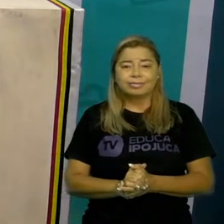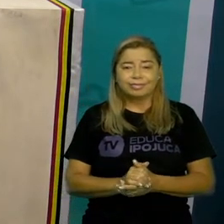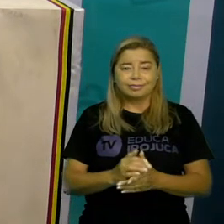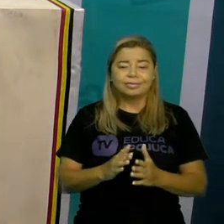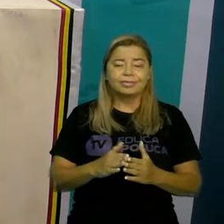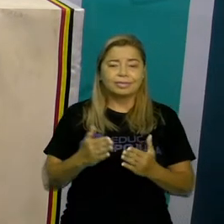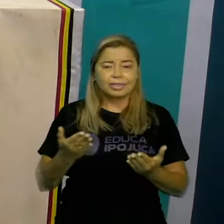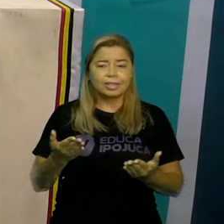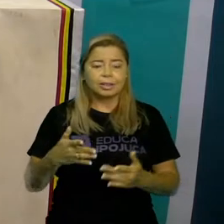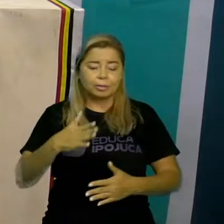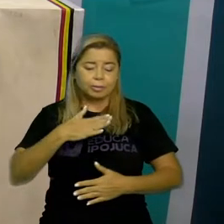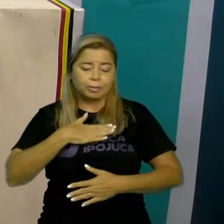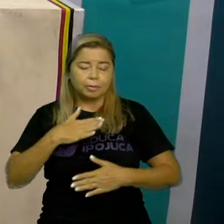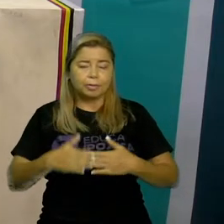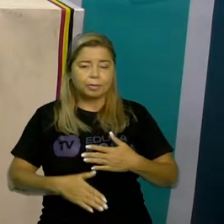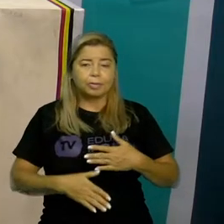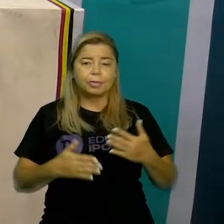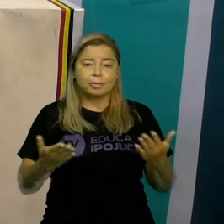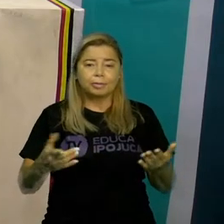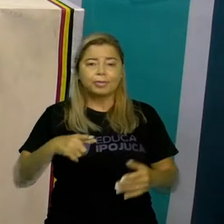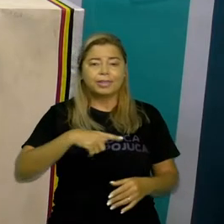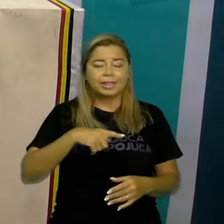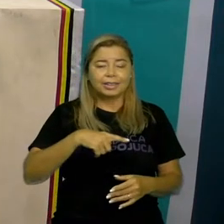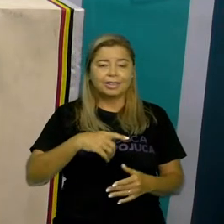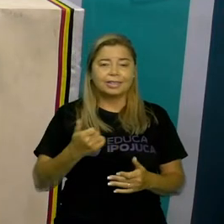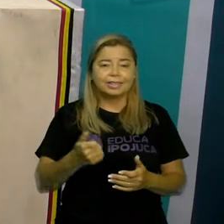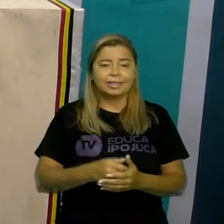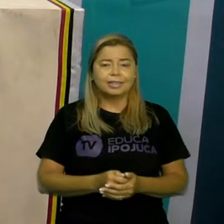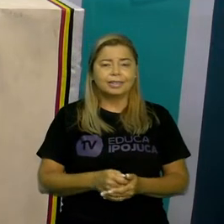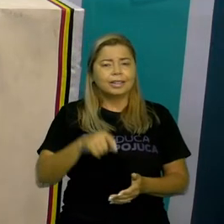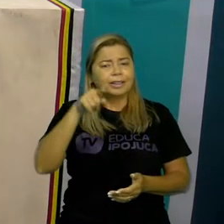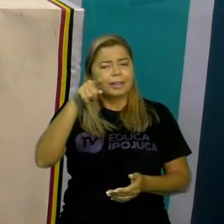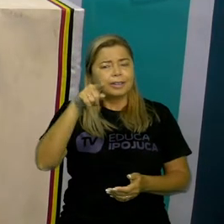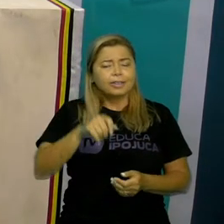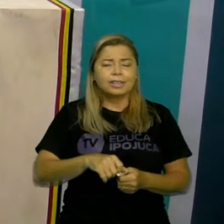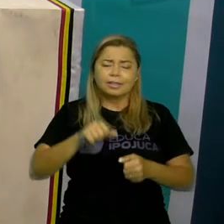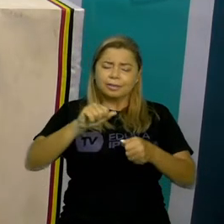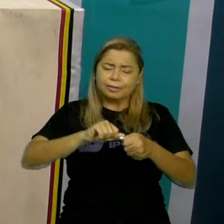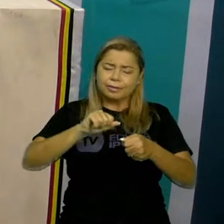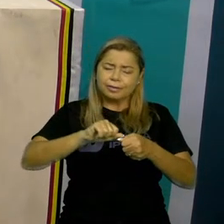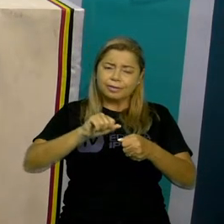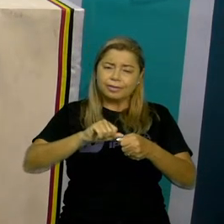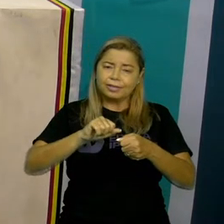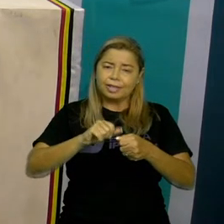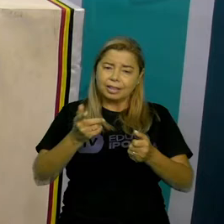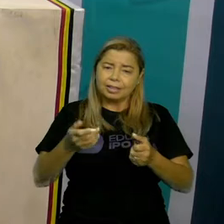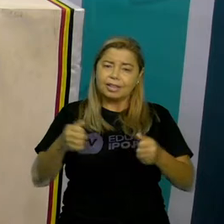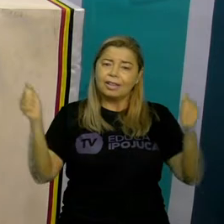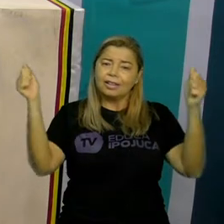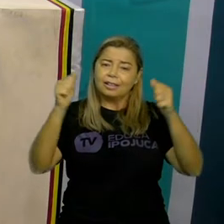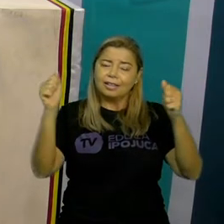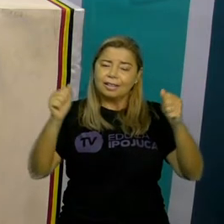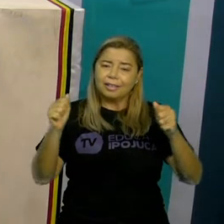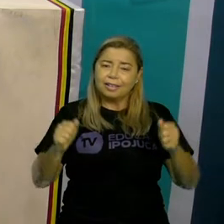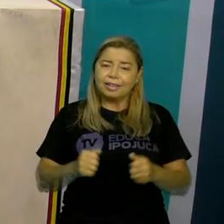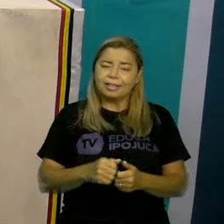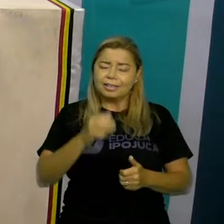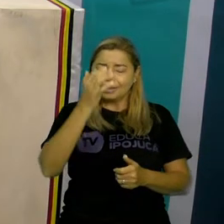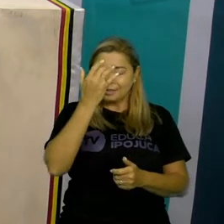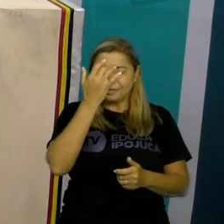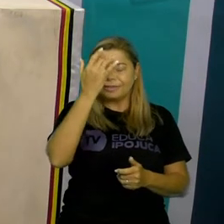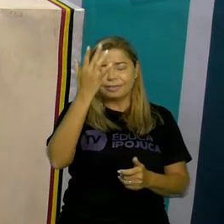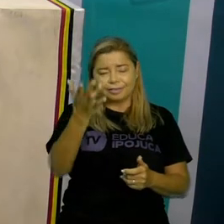jeitinho que o corpo da gente é. Então façam aí essa arte, tá certo? É bem simplesinha para vocês fazerem